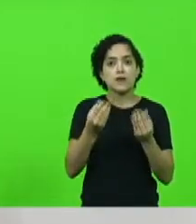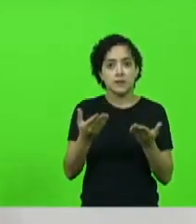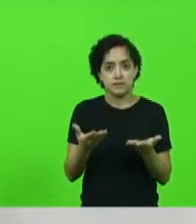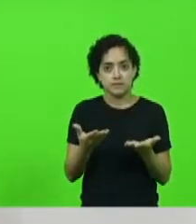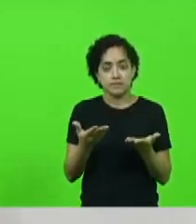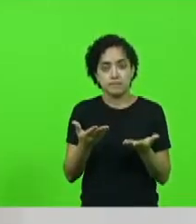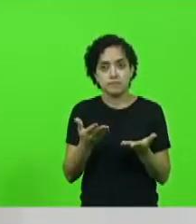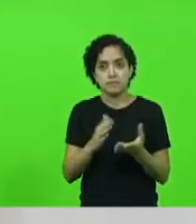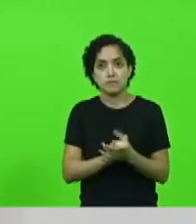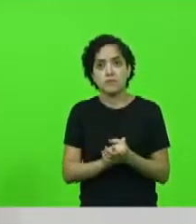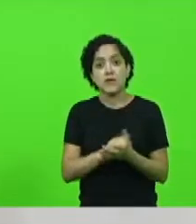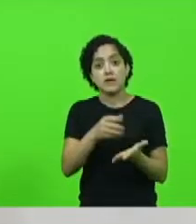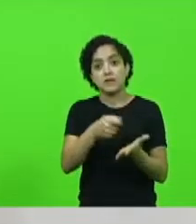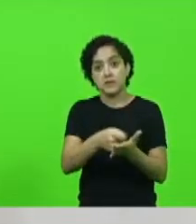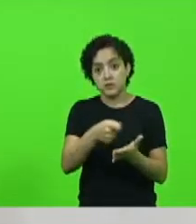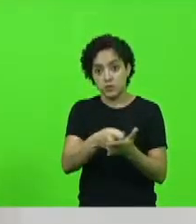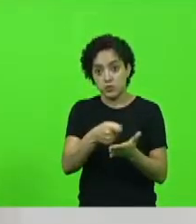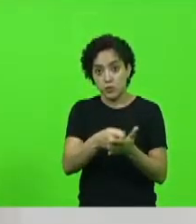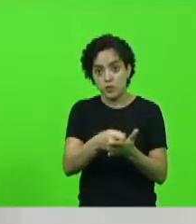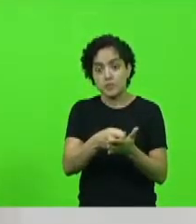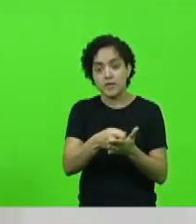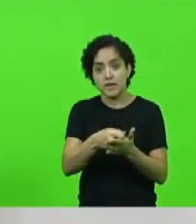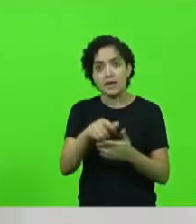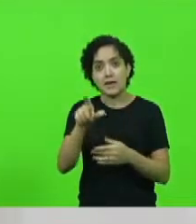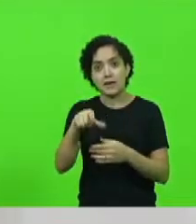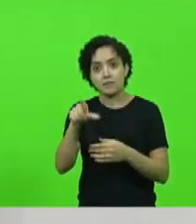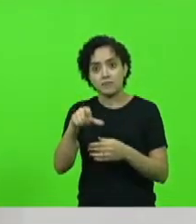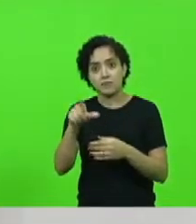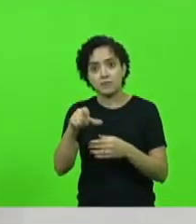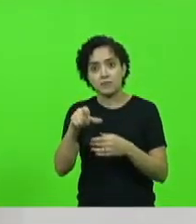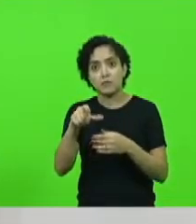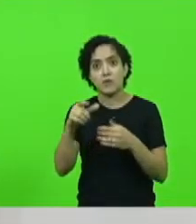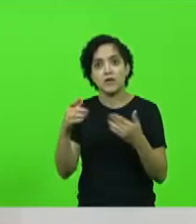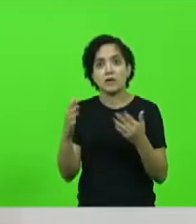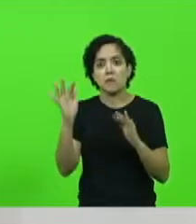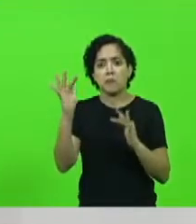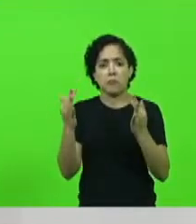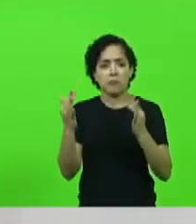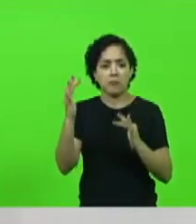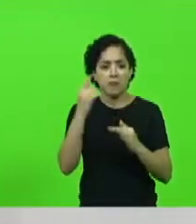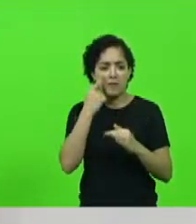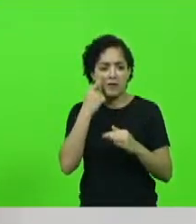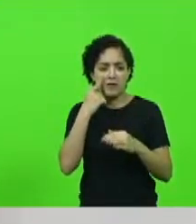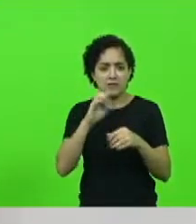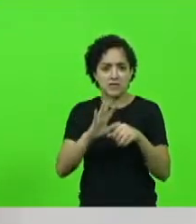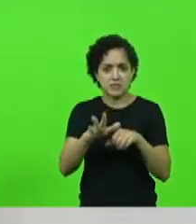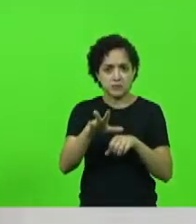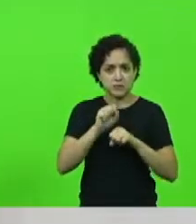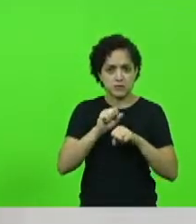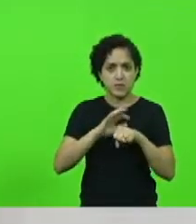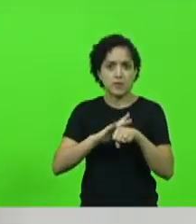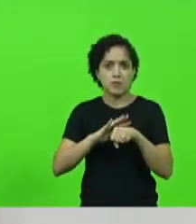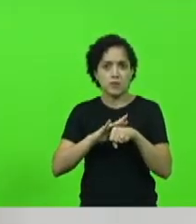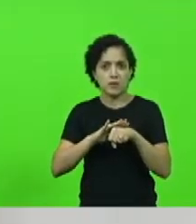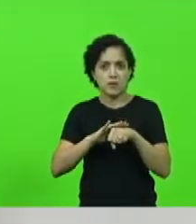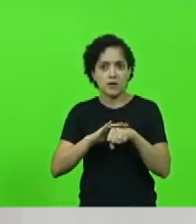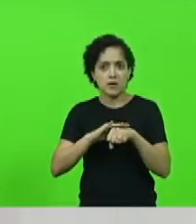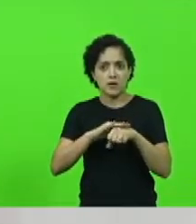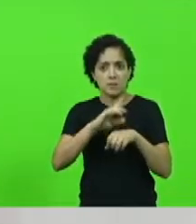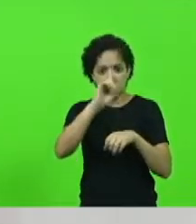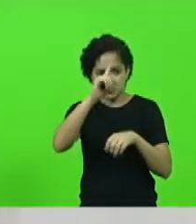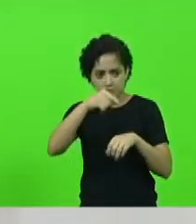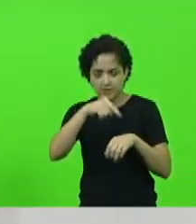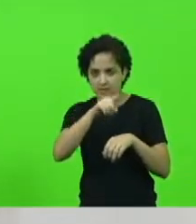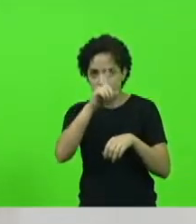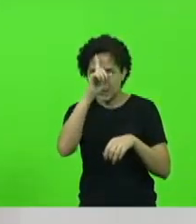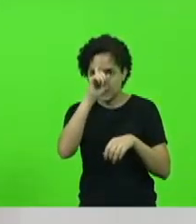Vai te cobrar o passaporte da folia para você ver se você está com Covid ou não, para te mandar para qual hospital? Para aquilo ali? Deus me